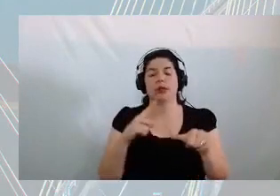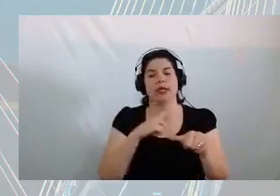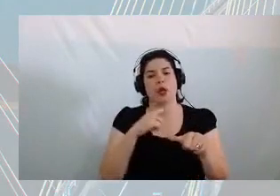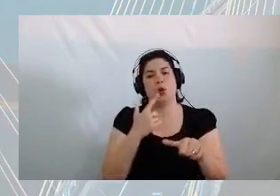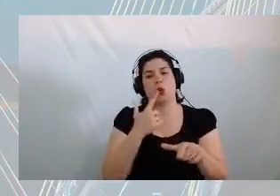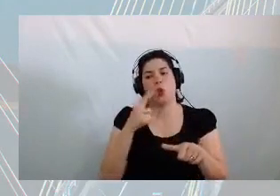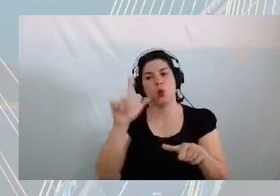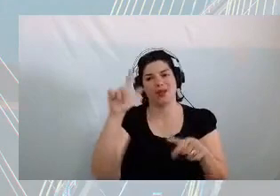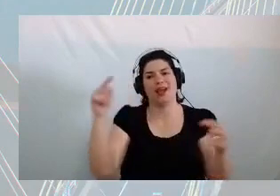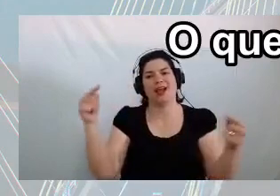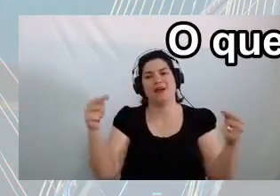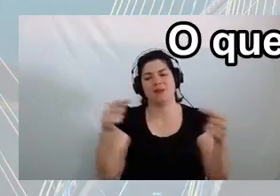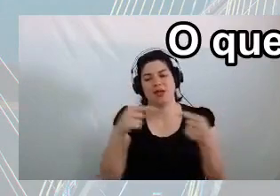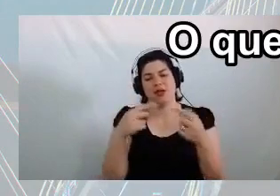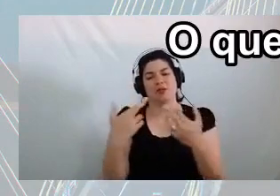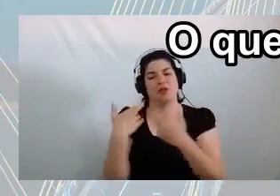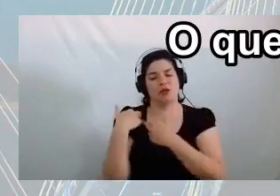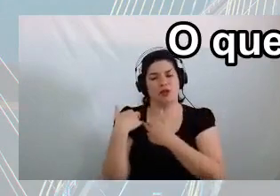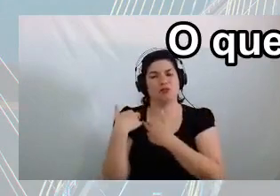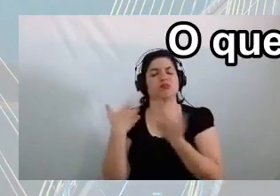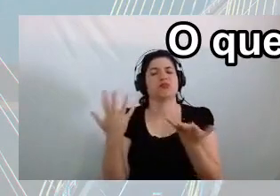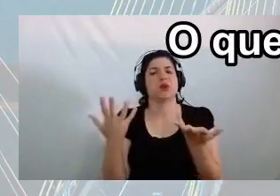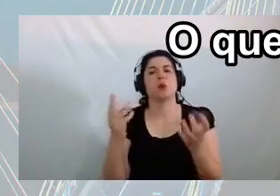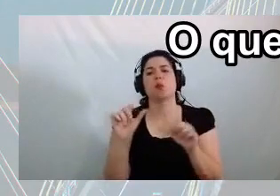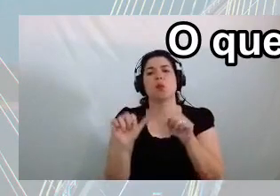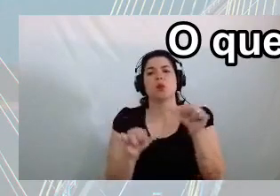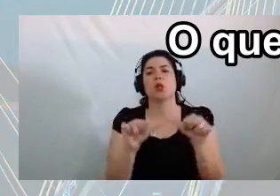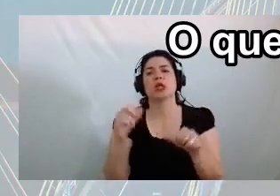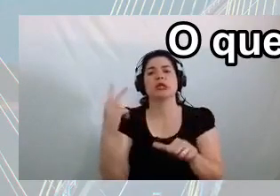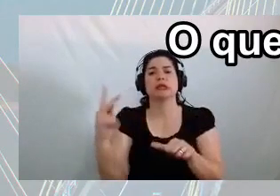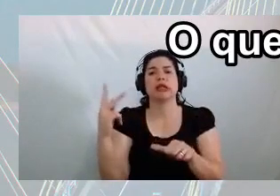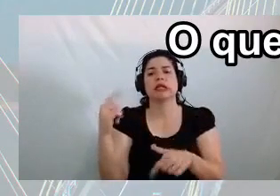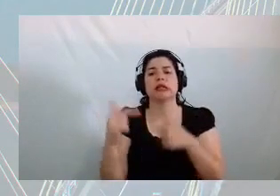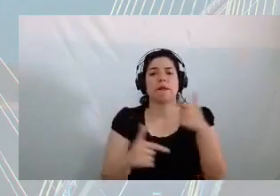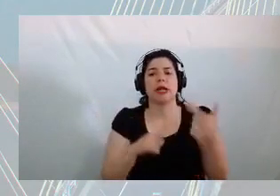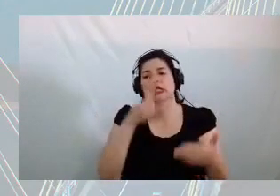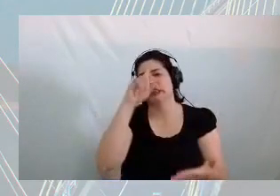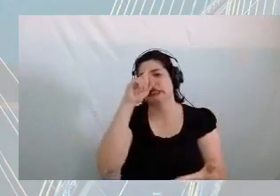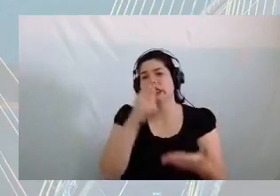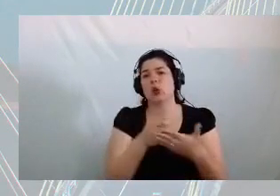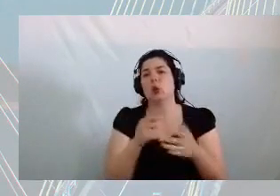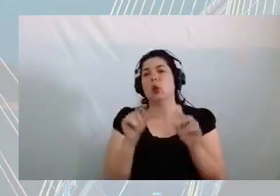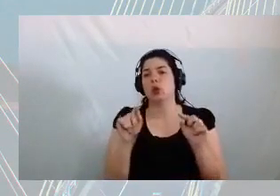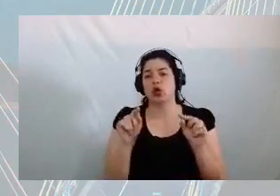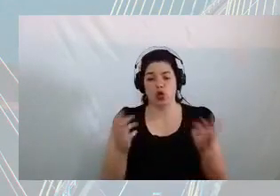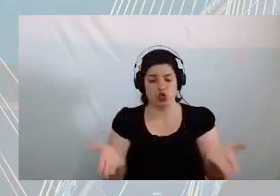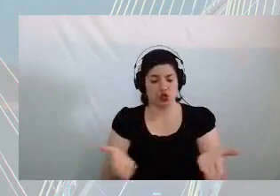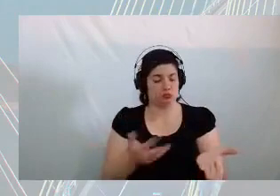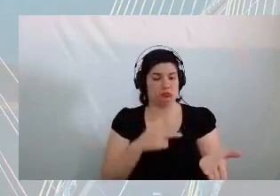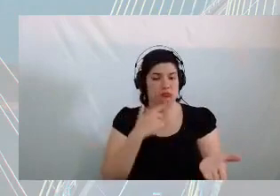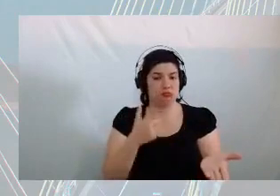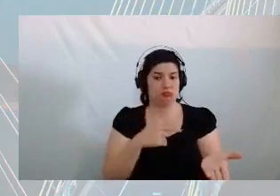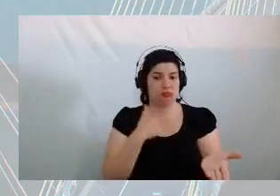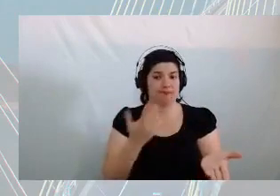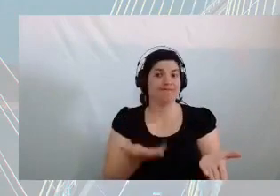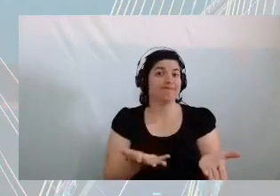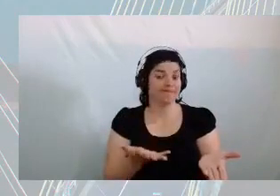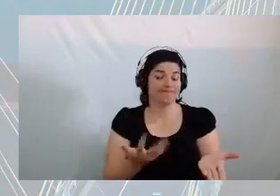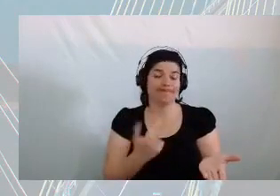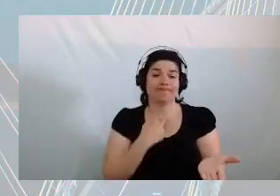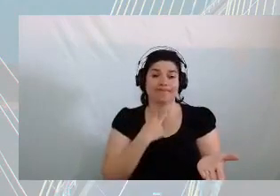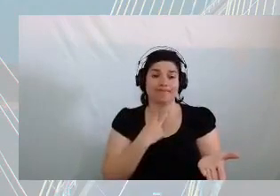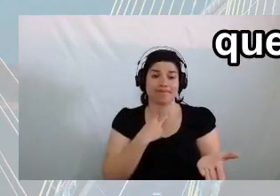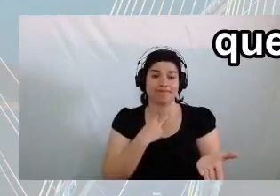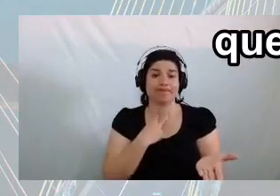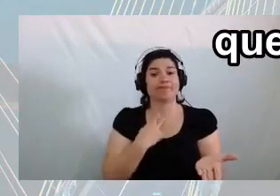para isso. Como é que ele vai se portar? O que muda na realidade dele, das decisões que ele é capaz de tomar, que hoje ele não vai poder tomar, né? Então, é essa prática